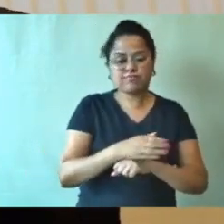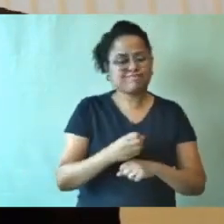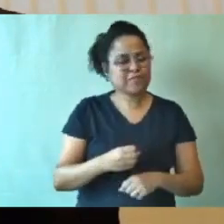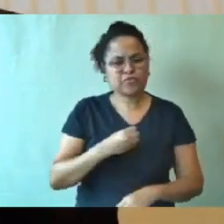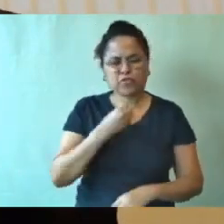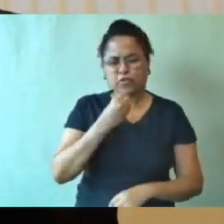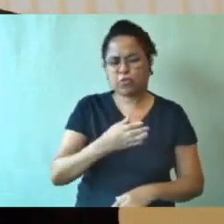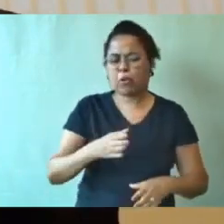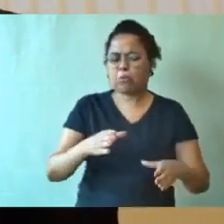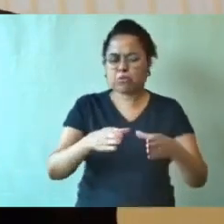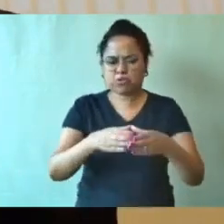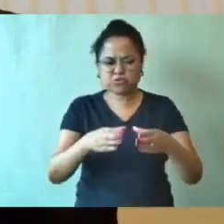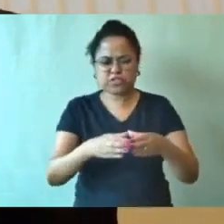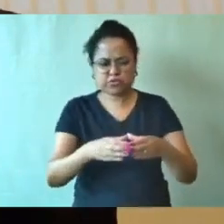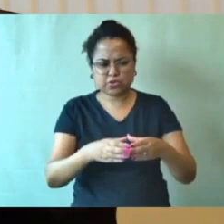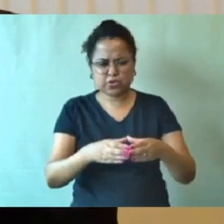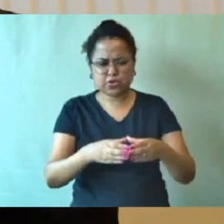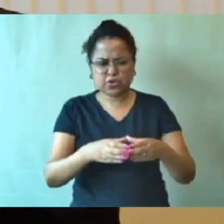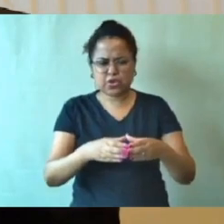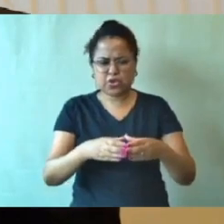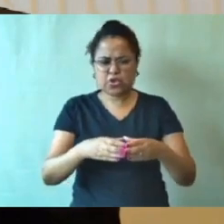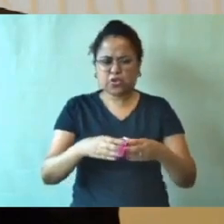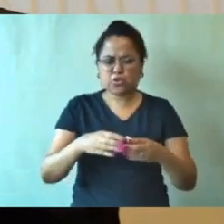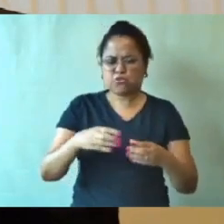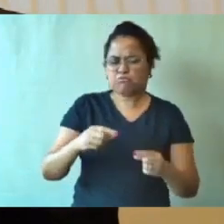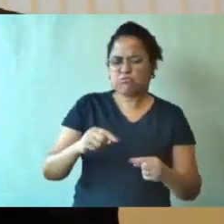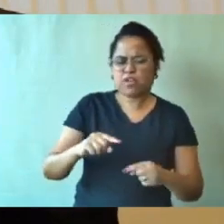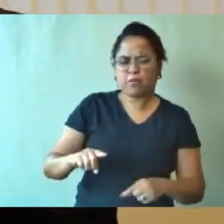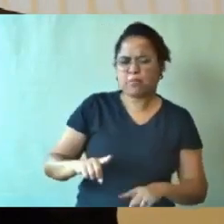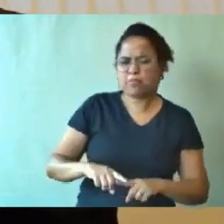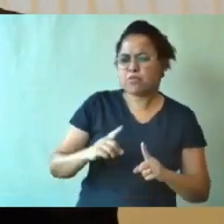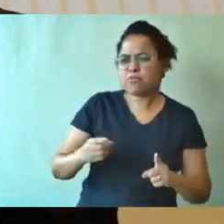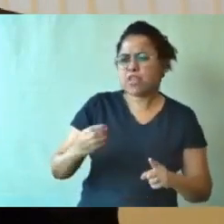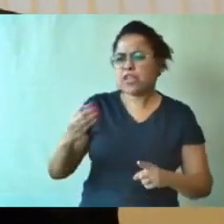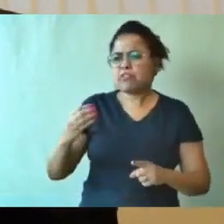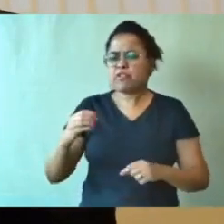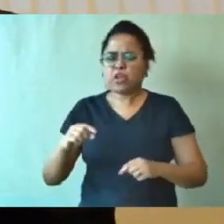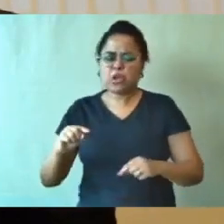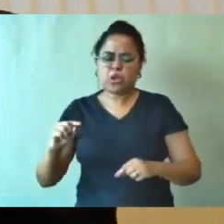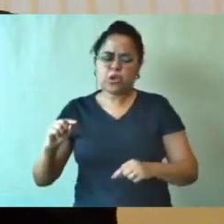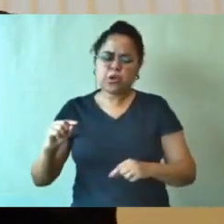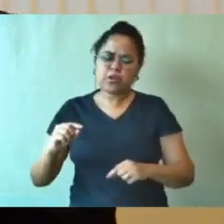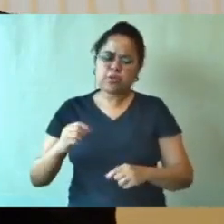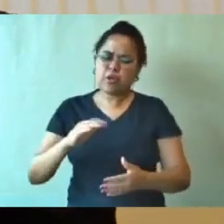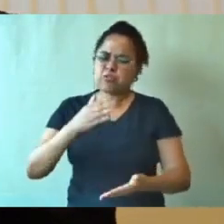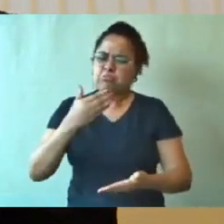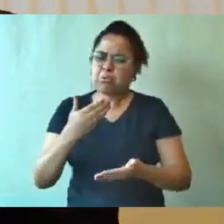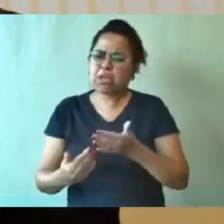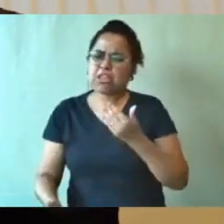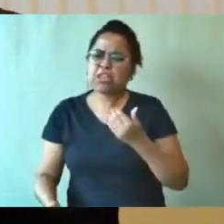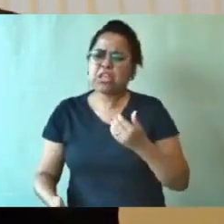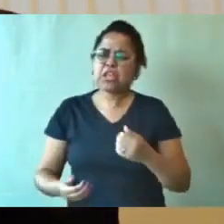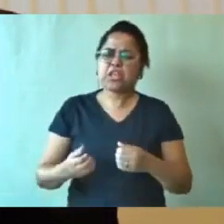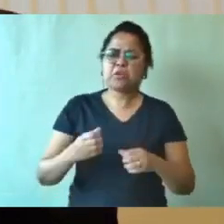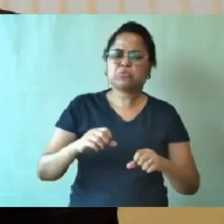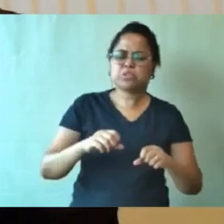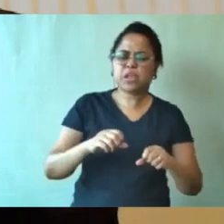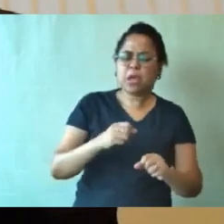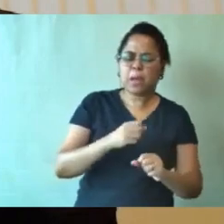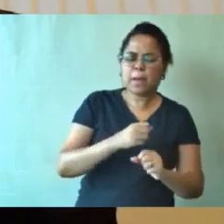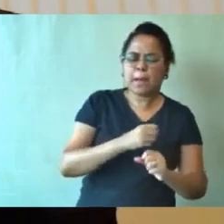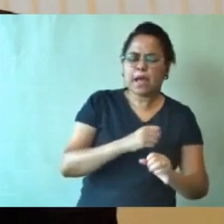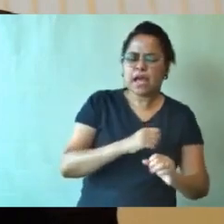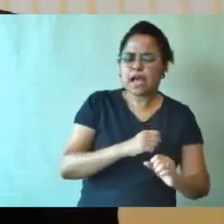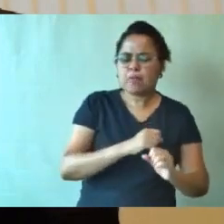setor. Nós deixamos ser competitivo com mão de obra, perdemos diversa mão de obra qualificada, principalmente para o setor de transporte